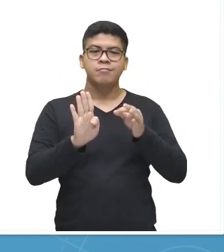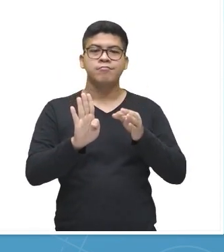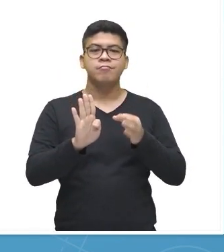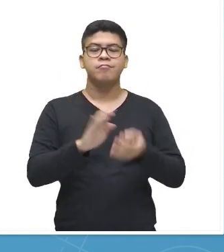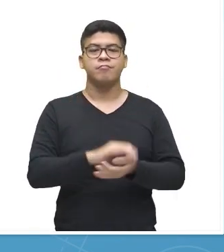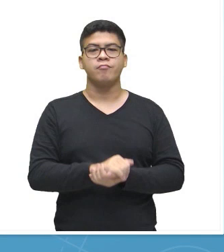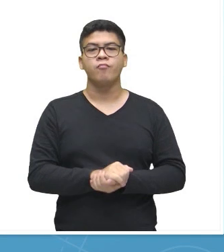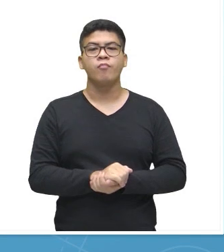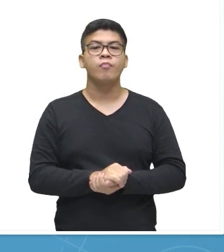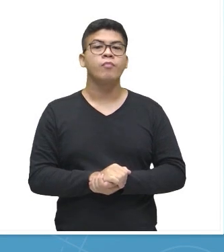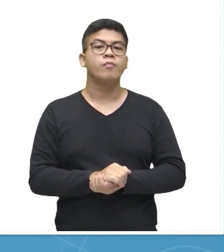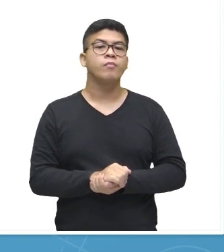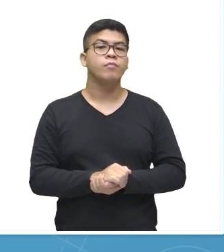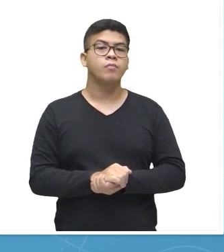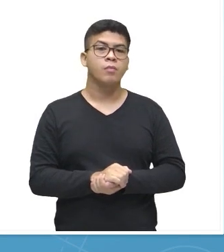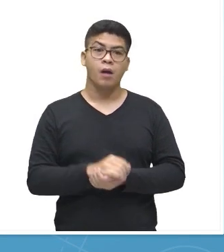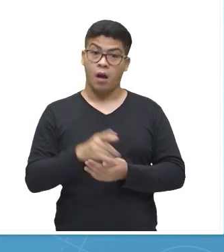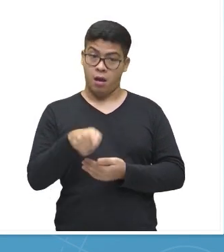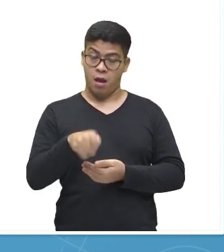que está